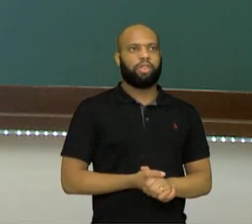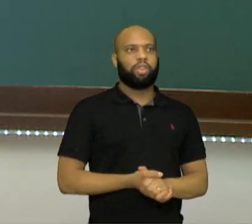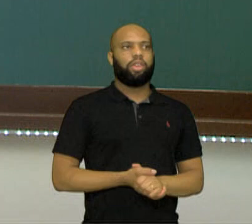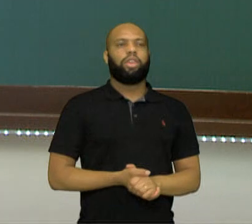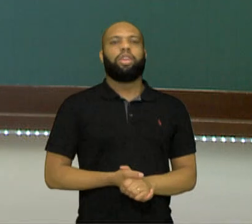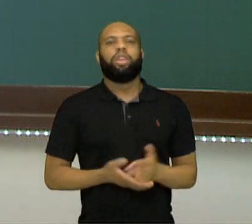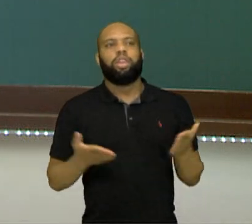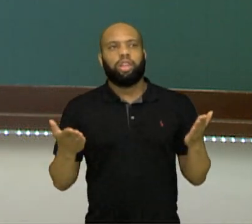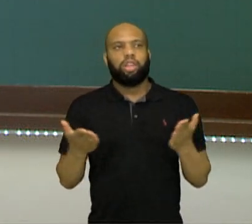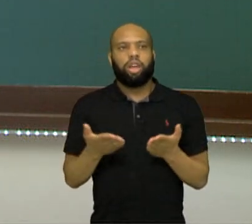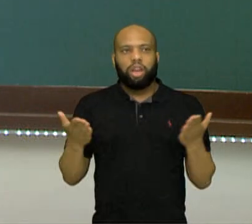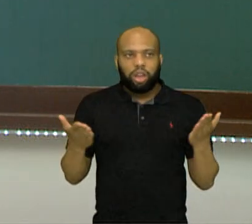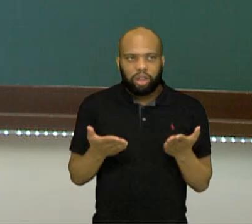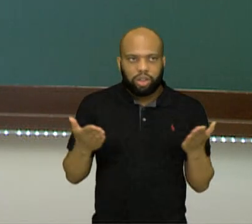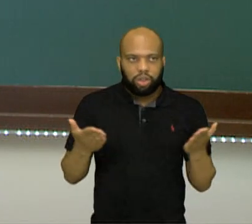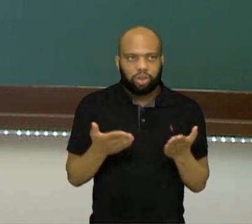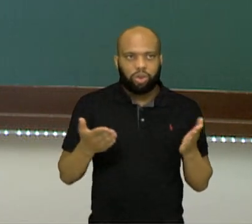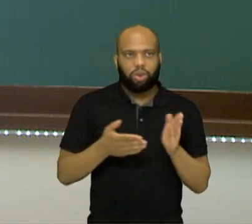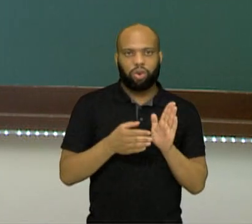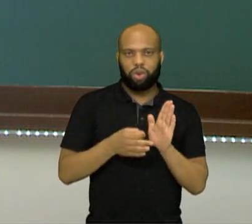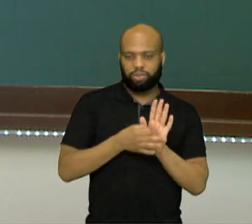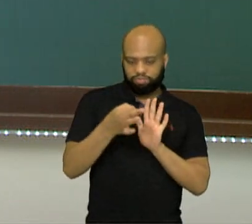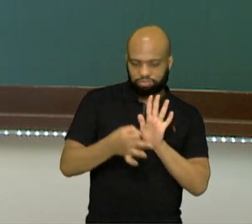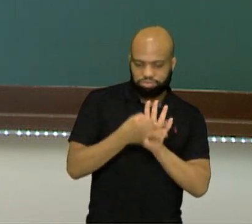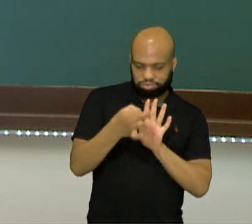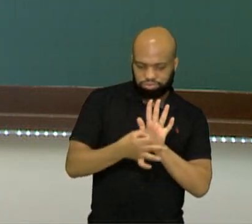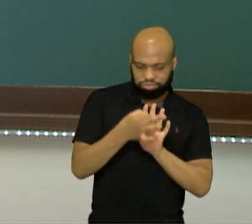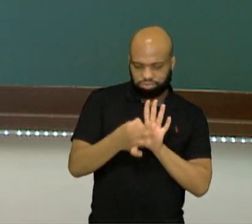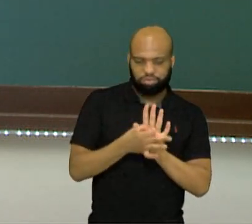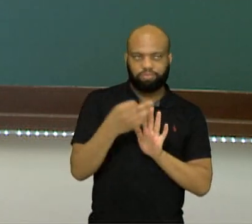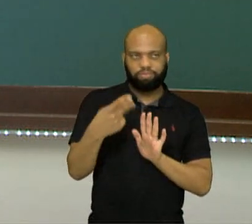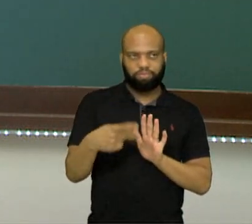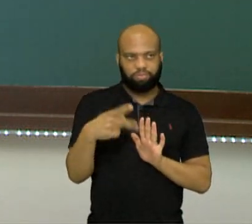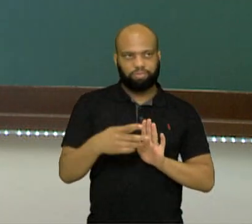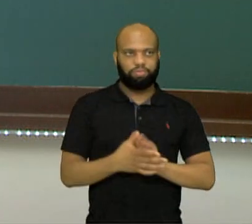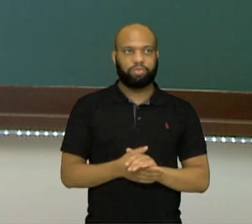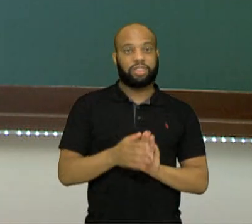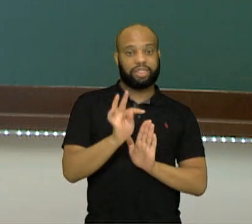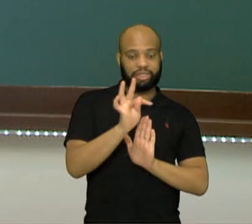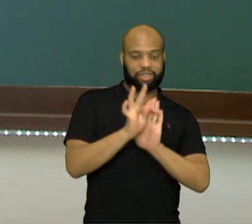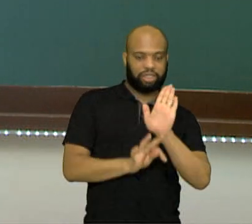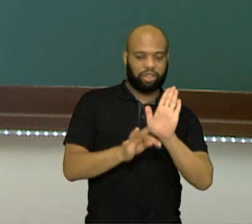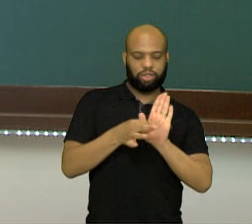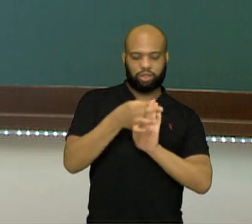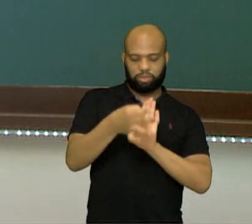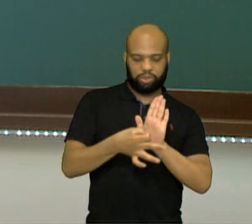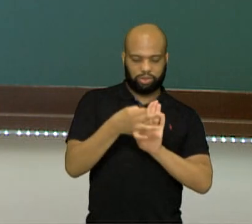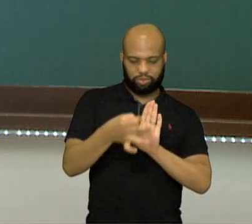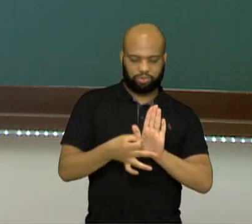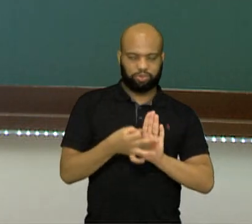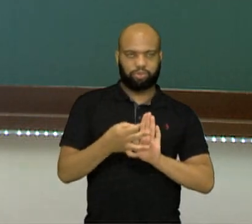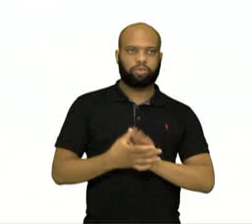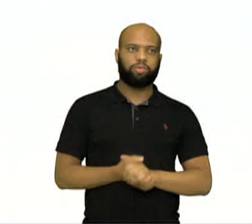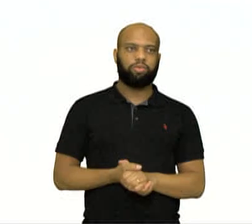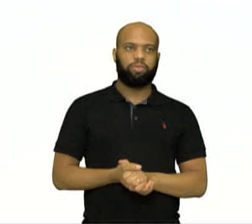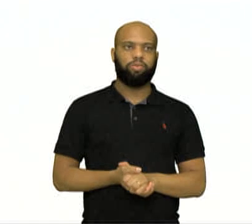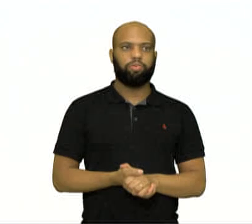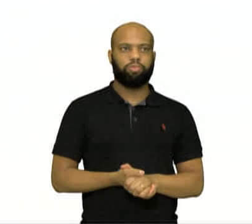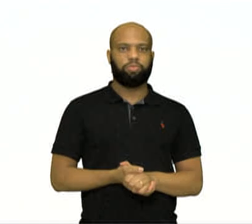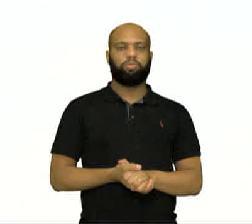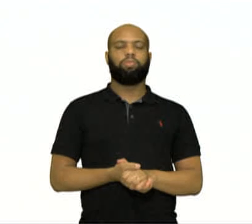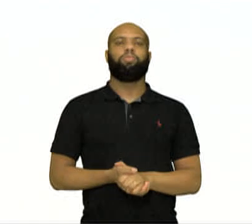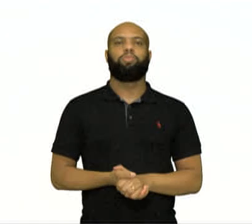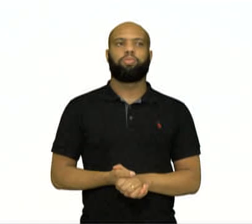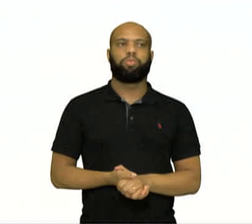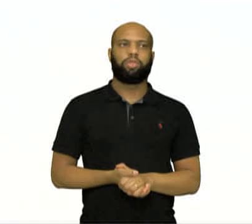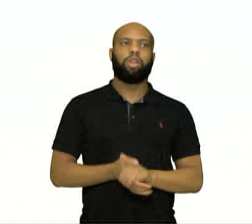Então, agora, trazendo isso para o nosso campo de argumentação, que é o artigo de opinião que nós começamos a falar hoje aqui, que acabamos de